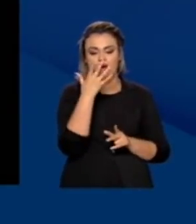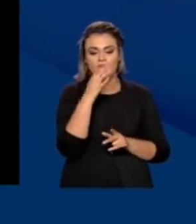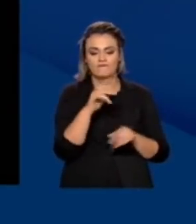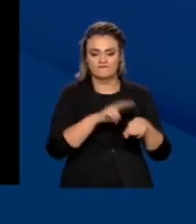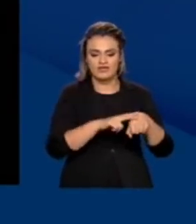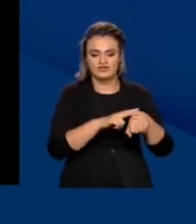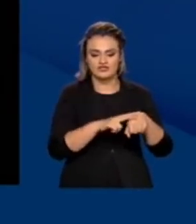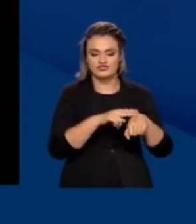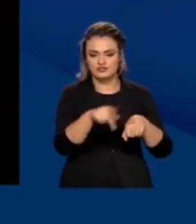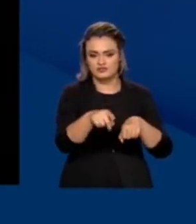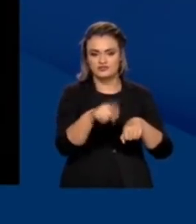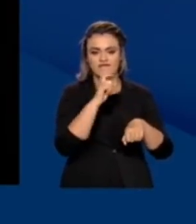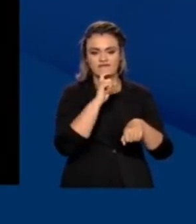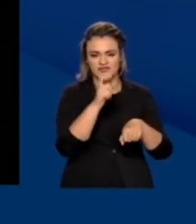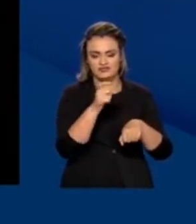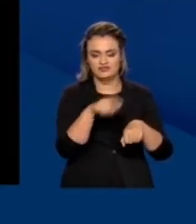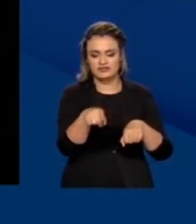base